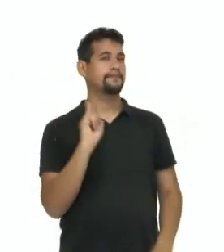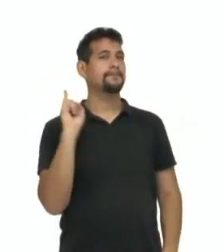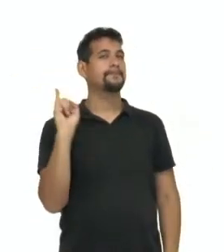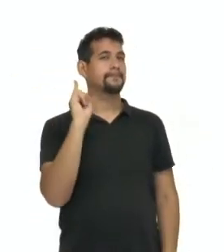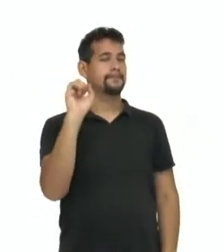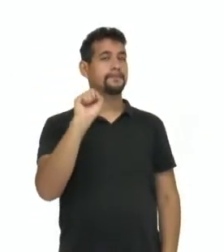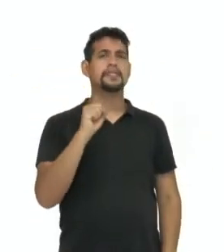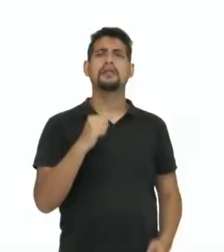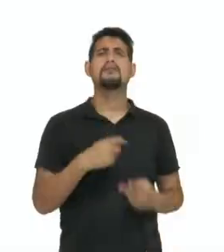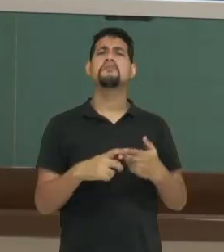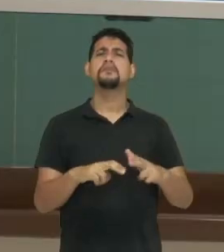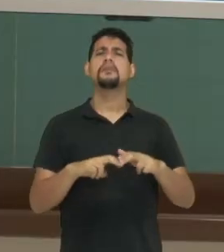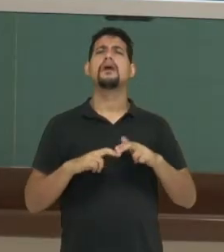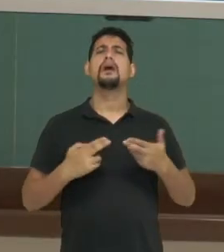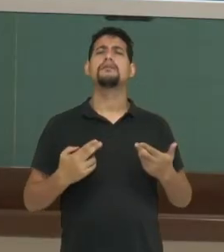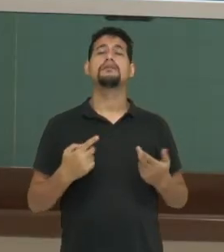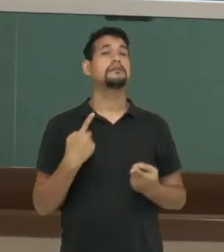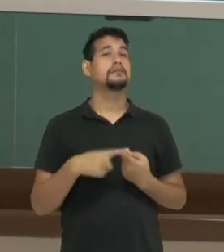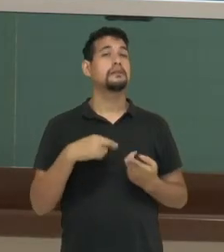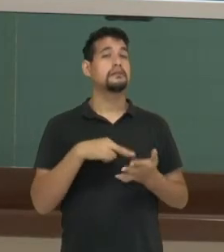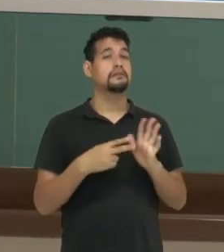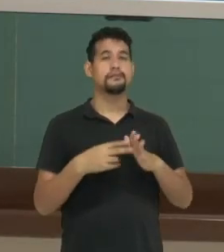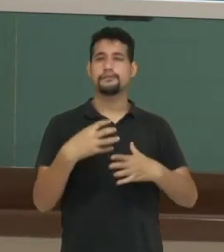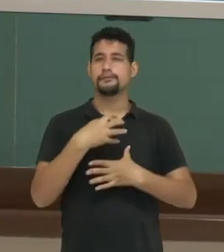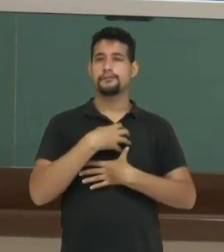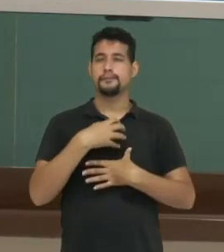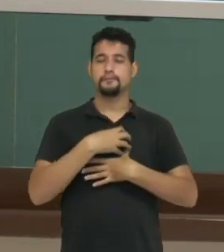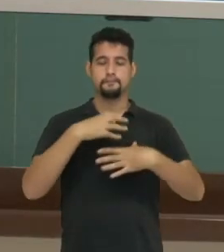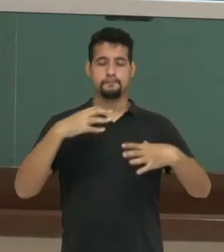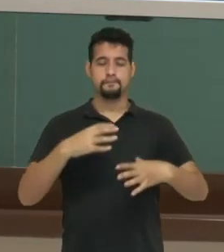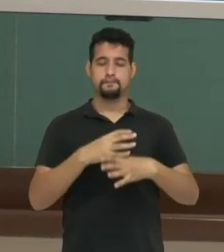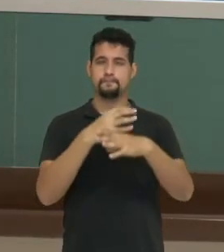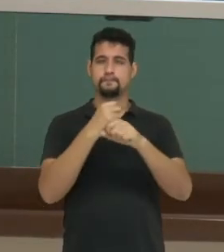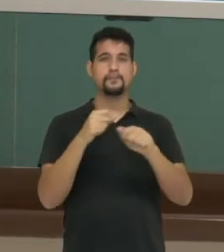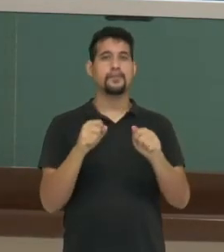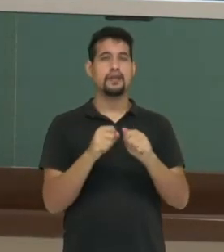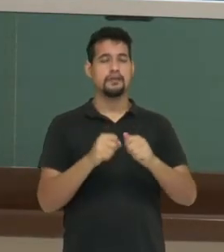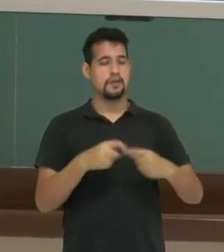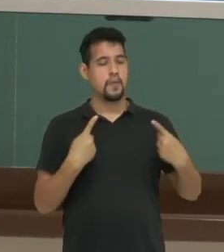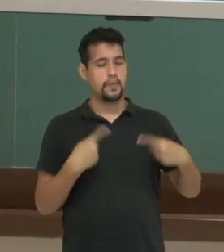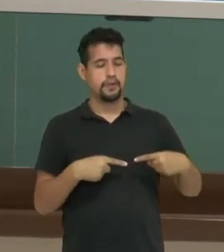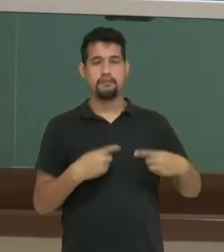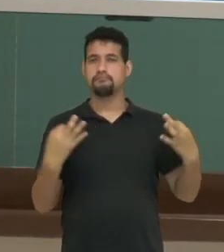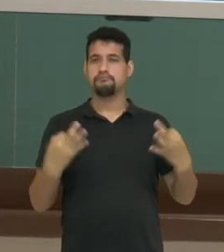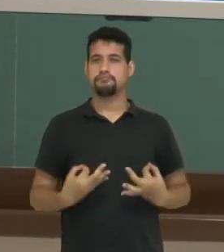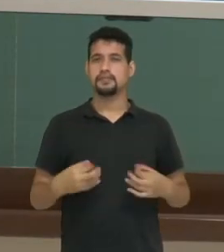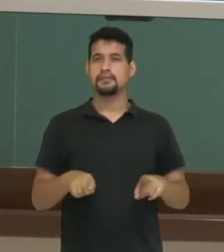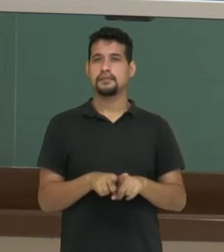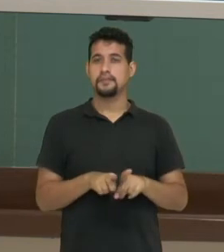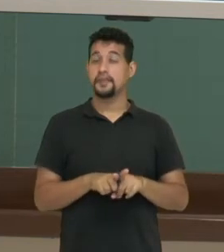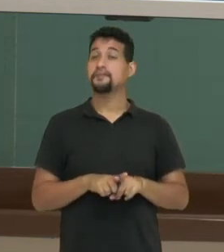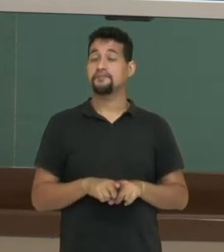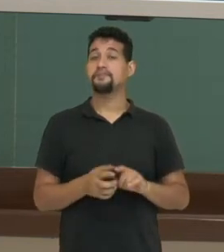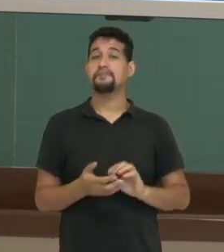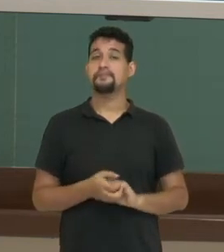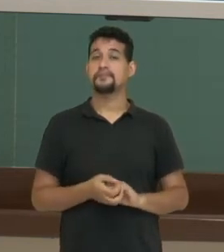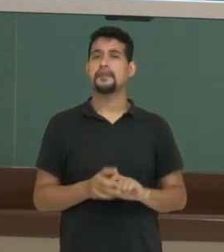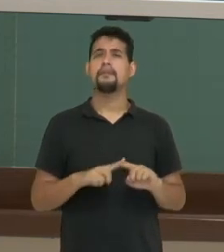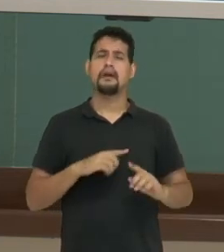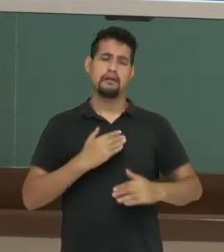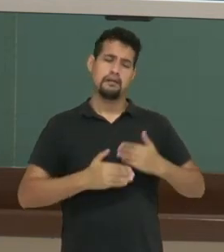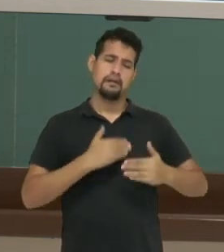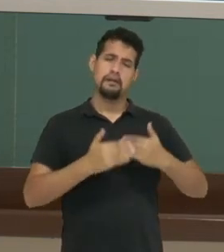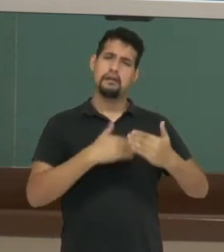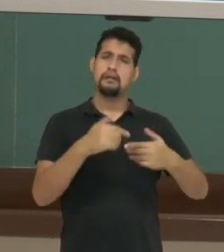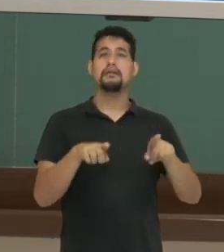importantes, né? Porque eles são uma forma de pontuar, de tornar a disputa mais justa, né? E passar por